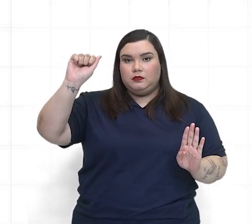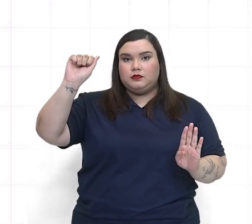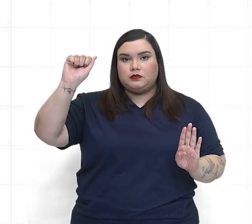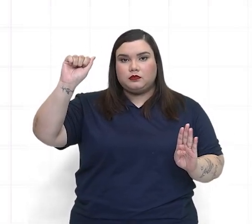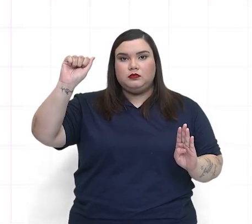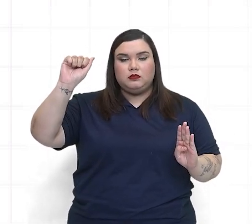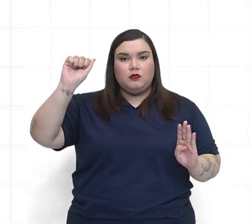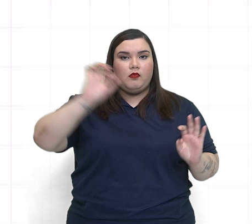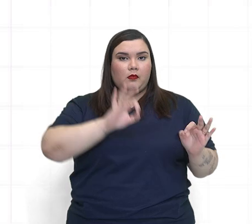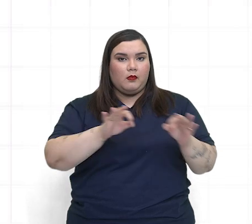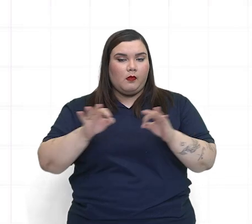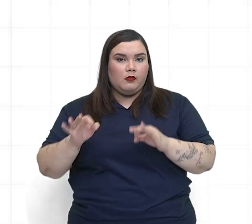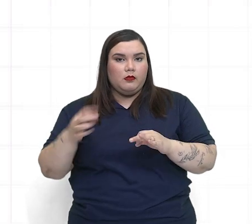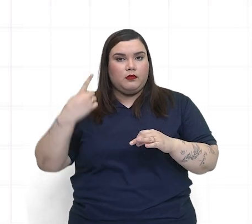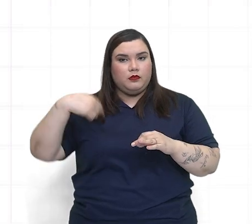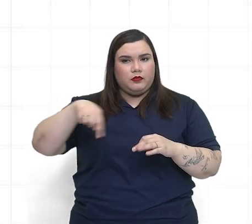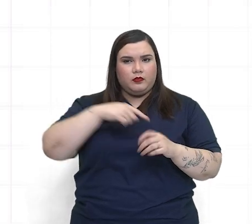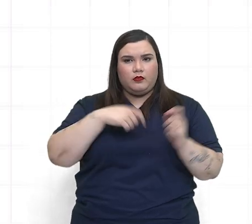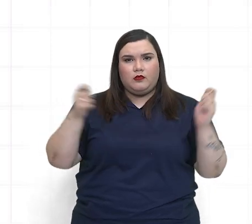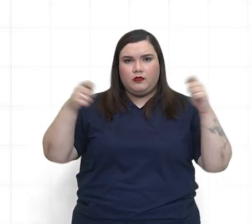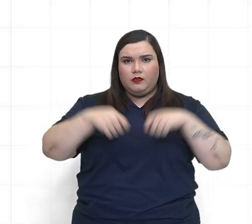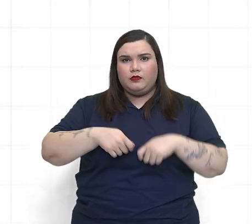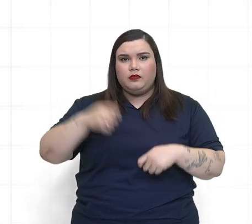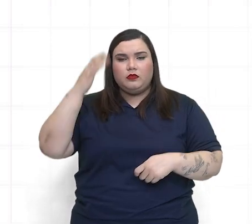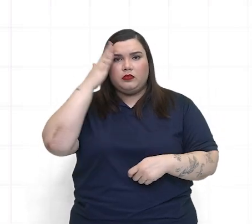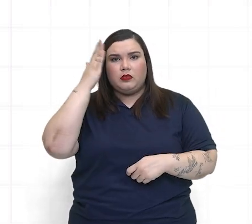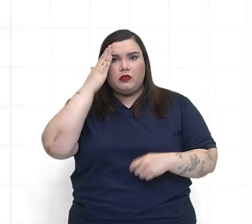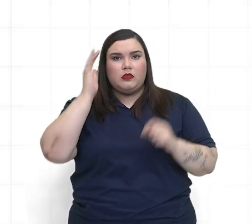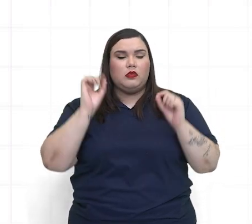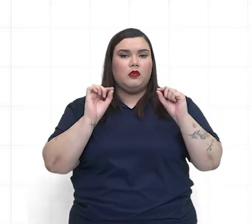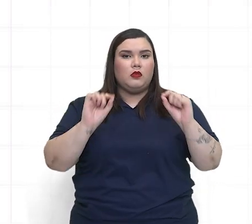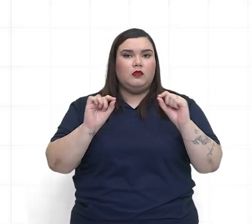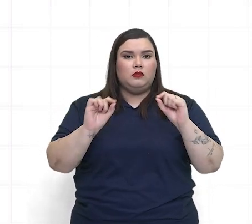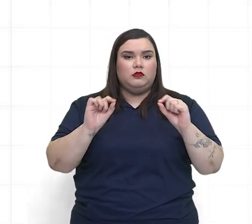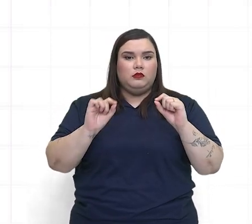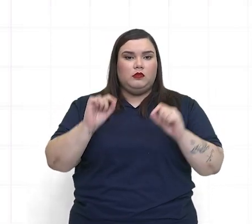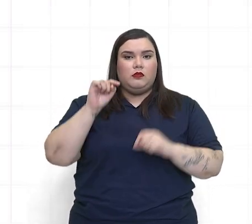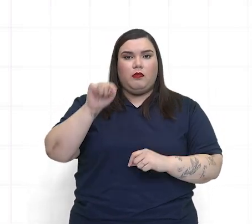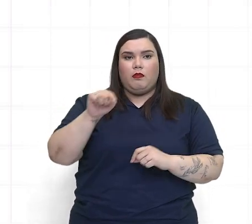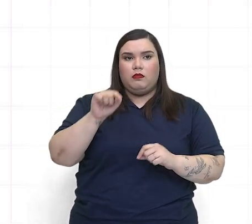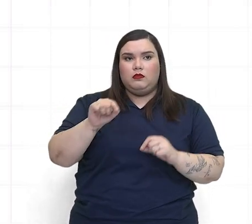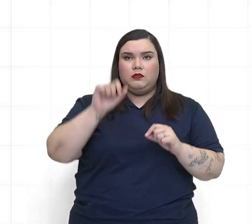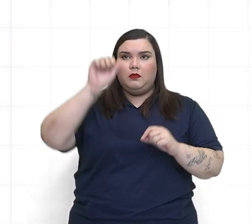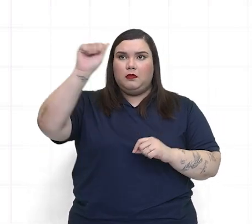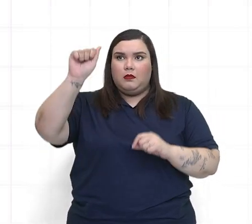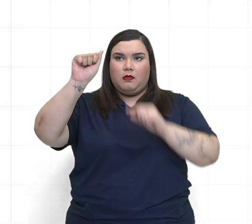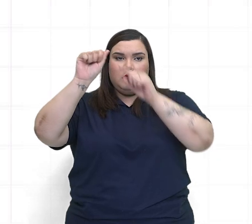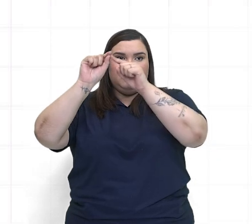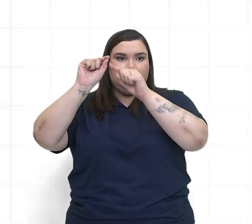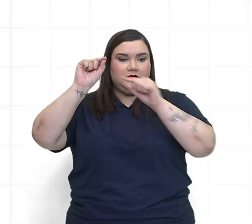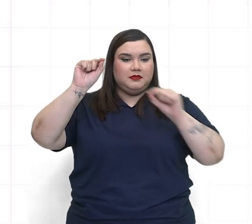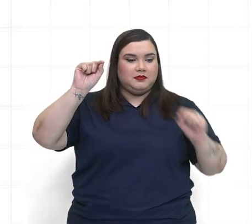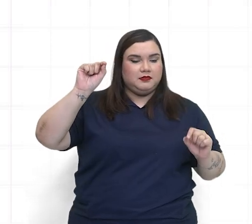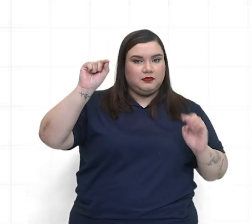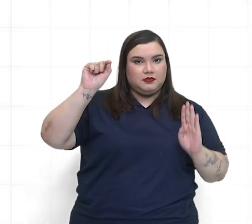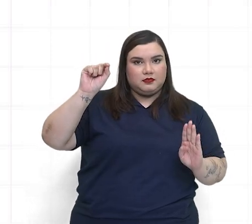ele. Podemos afirmar que esse segmento, todo